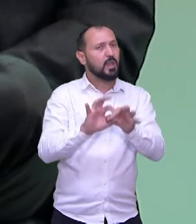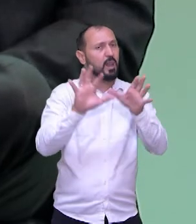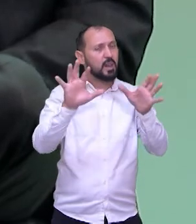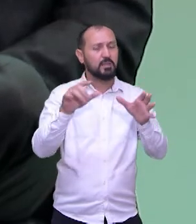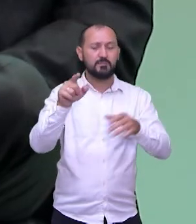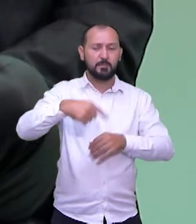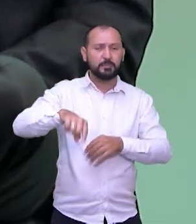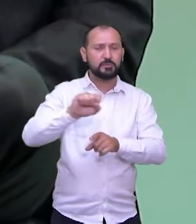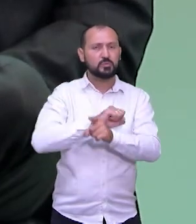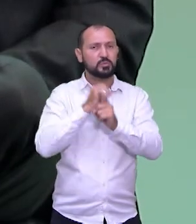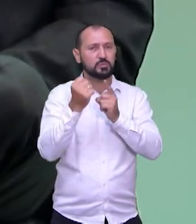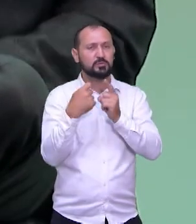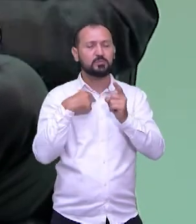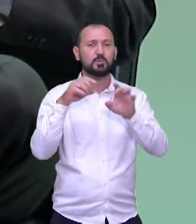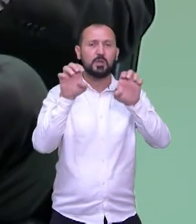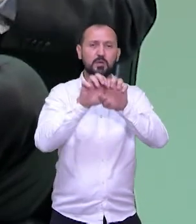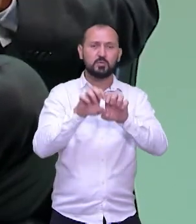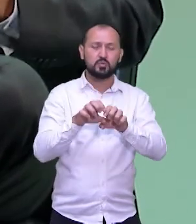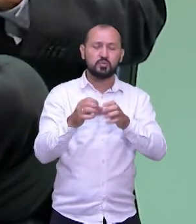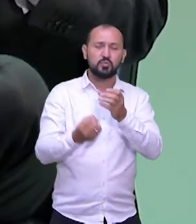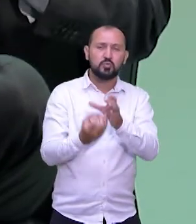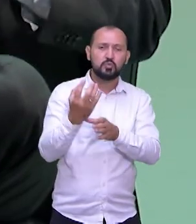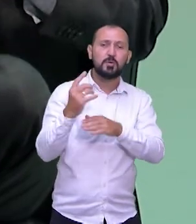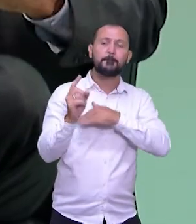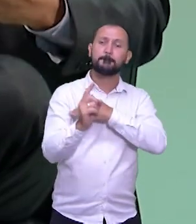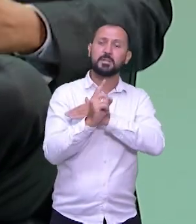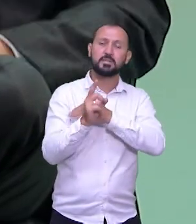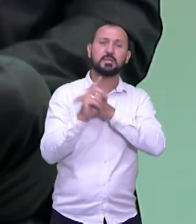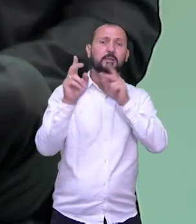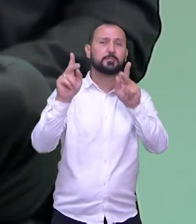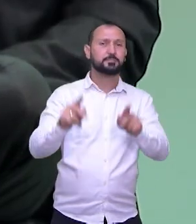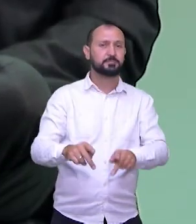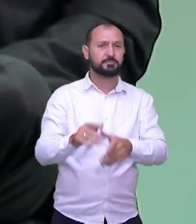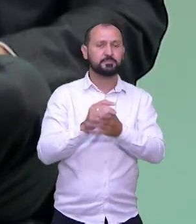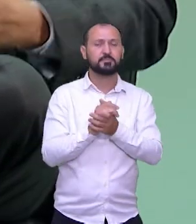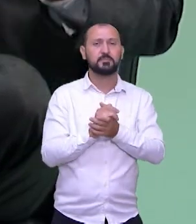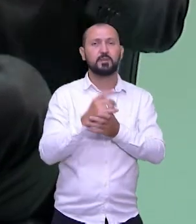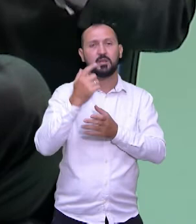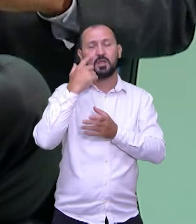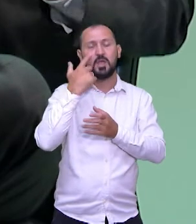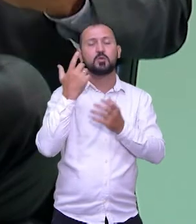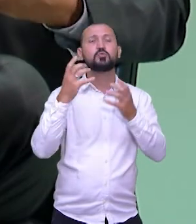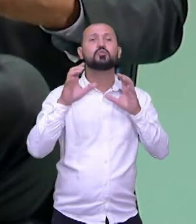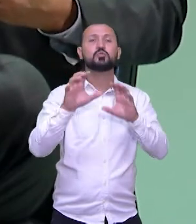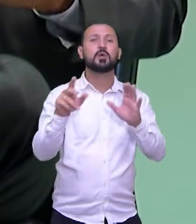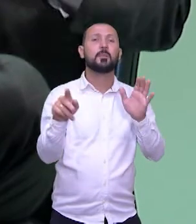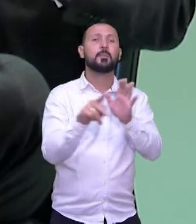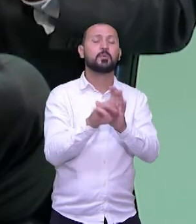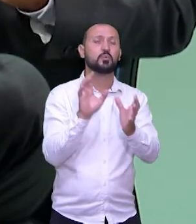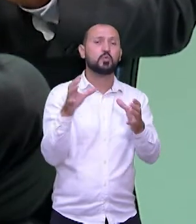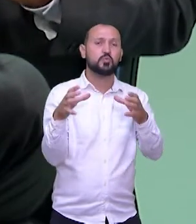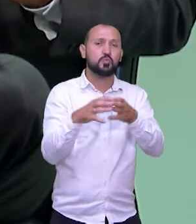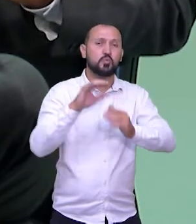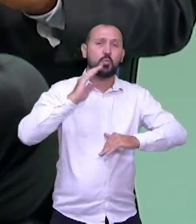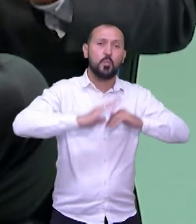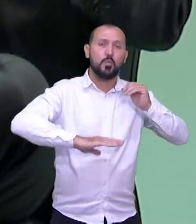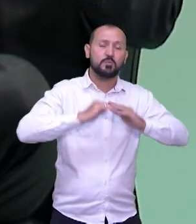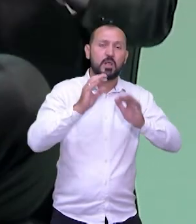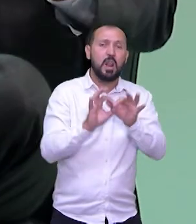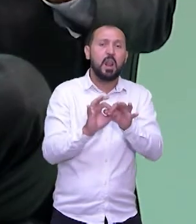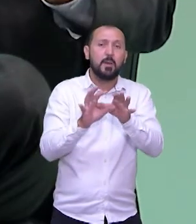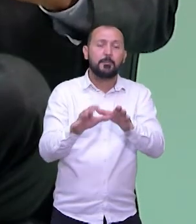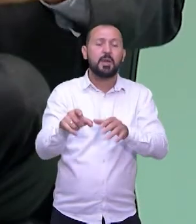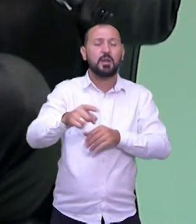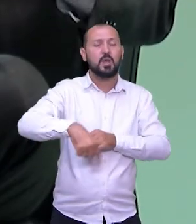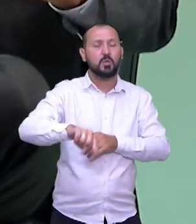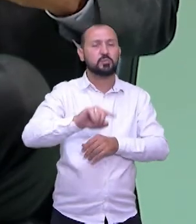à disposição da sociedade. Foi uma estrutura criada para atender a nossa população. É uma contrapartida que a nossa categoria